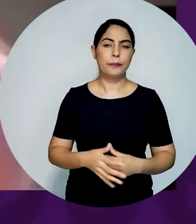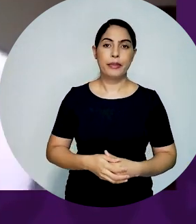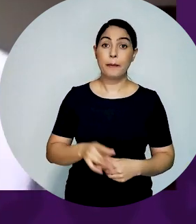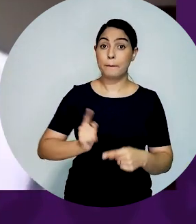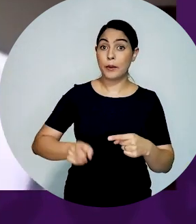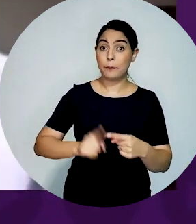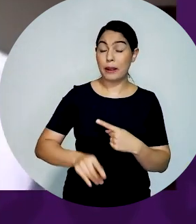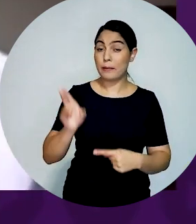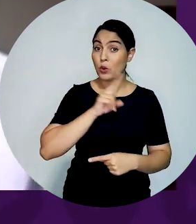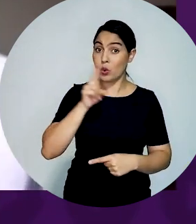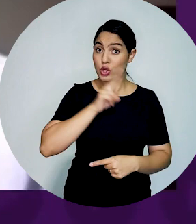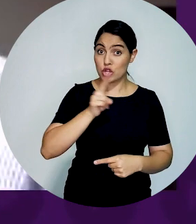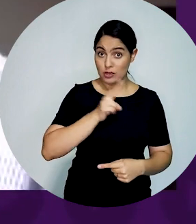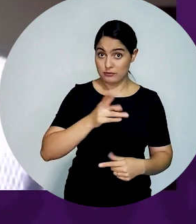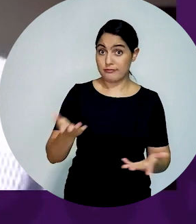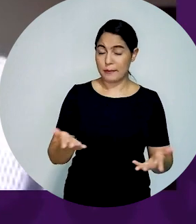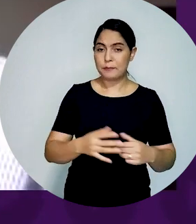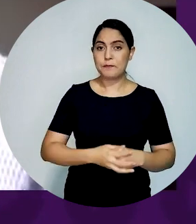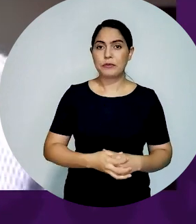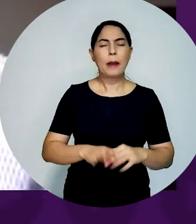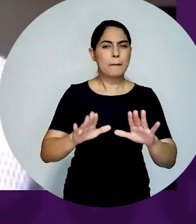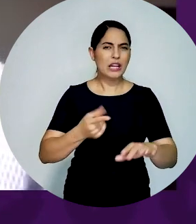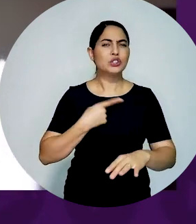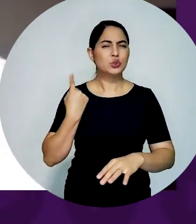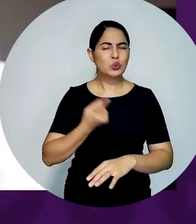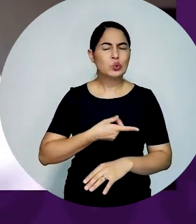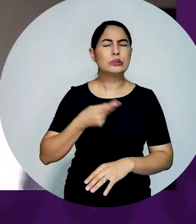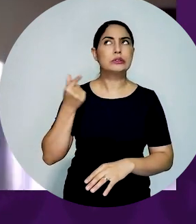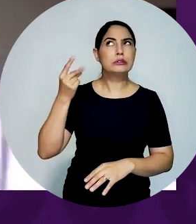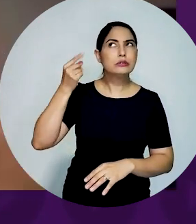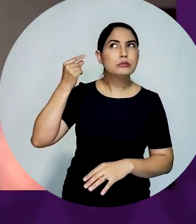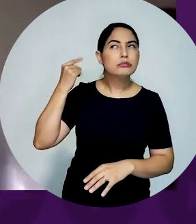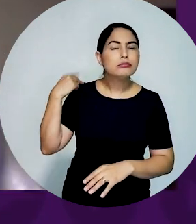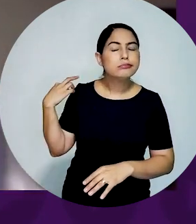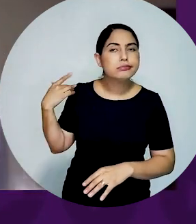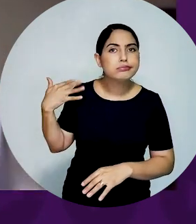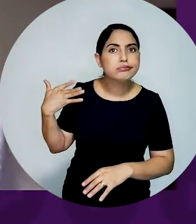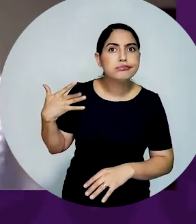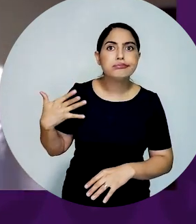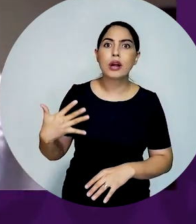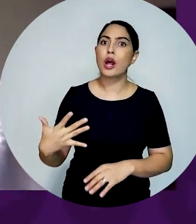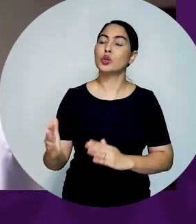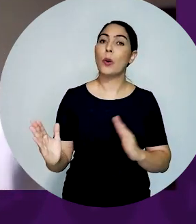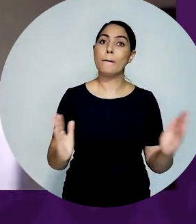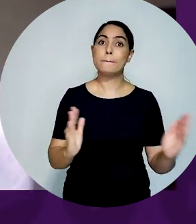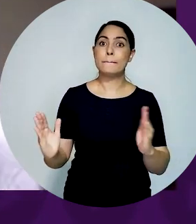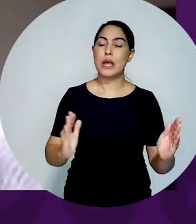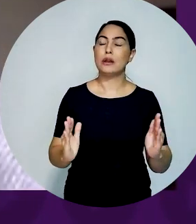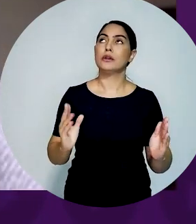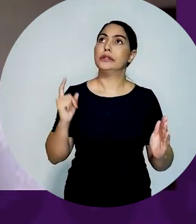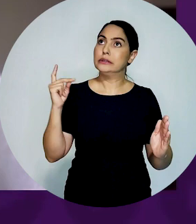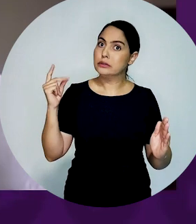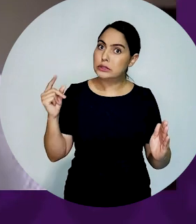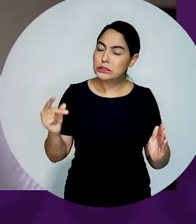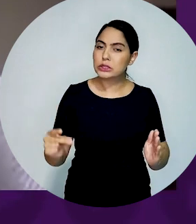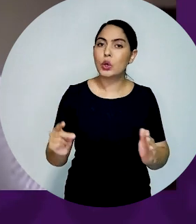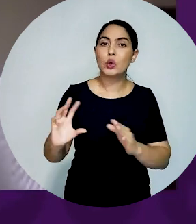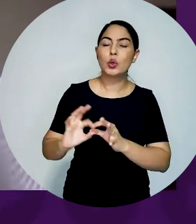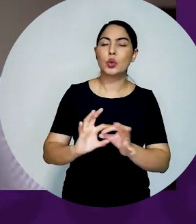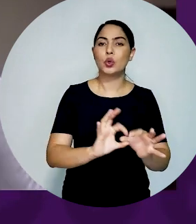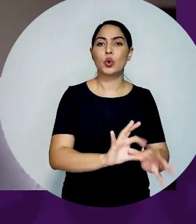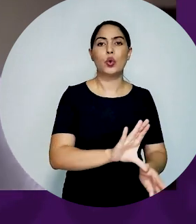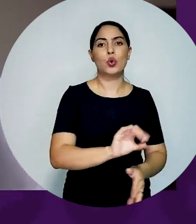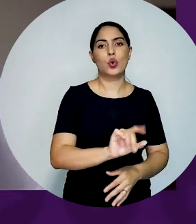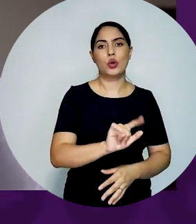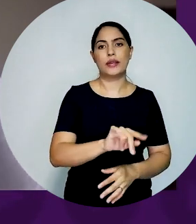da urgência no processo. Então, a gente, durante muito tempo, teorizou, em termos de